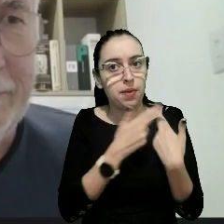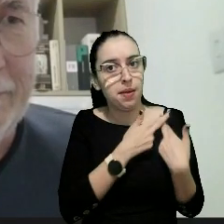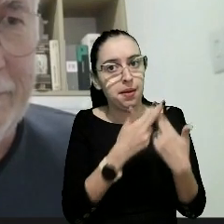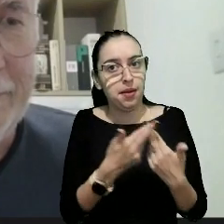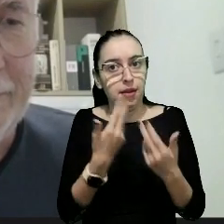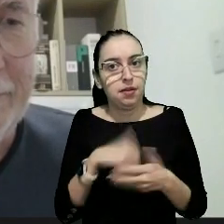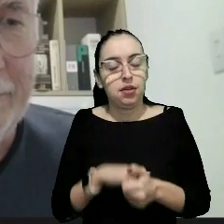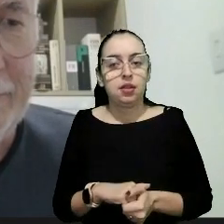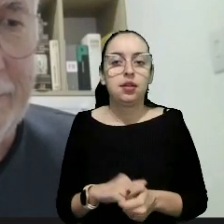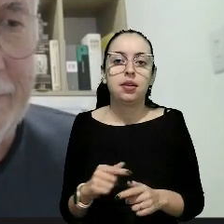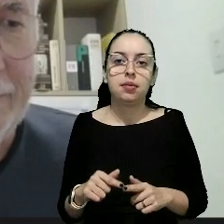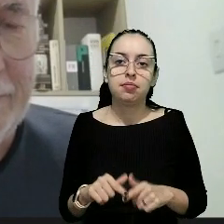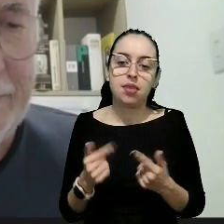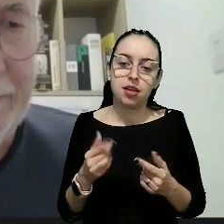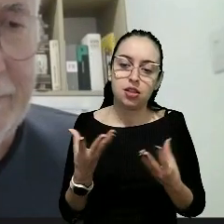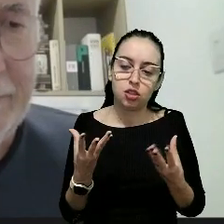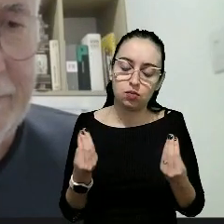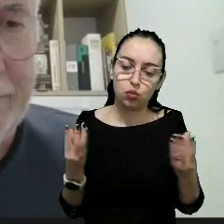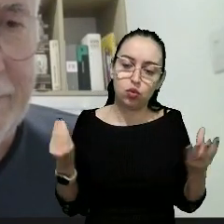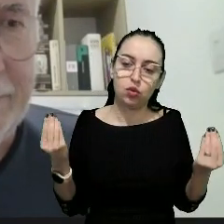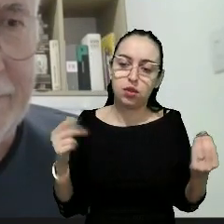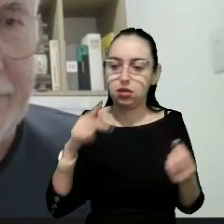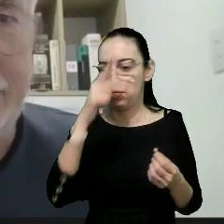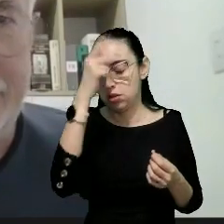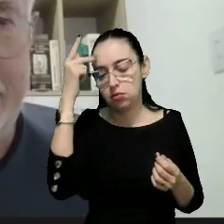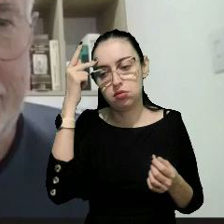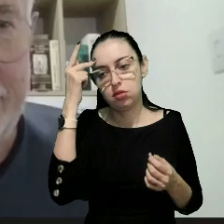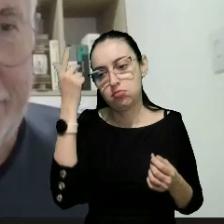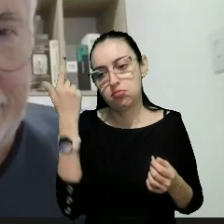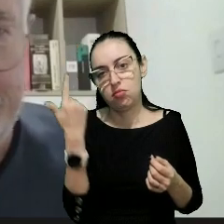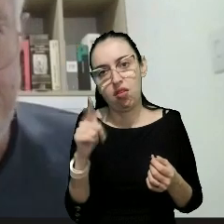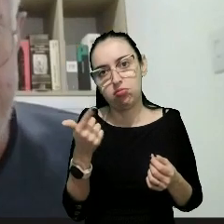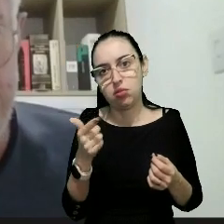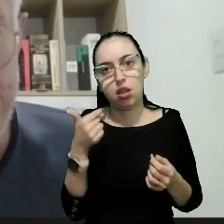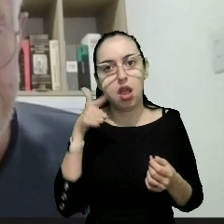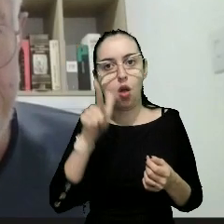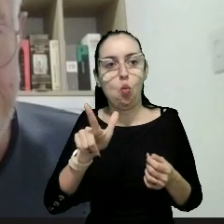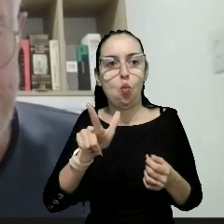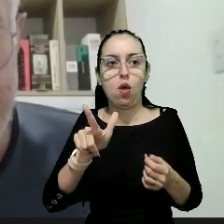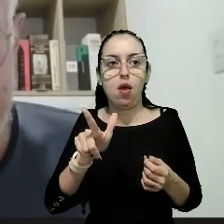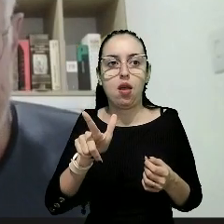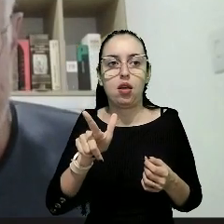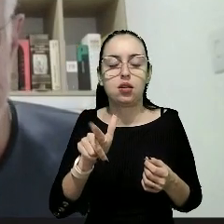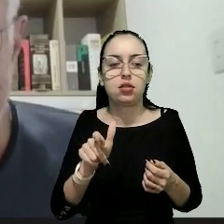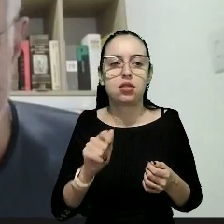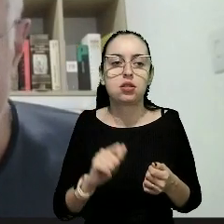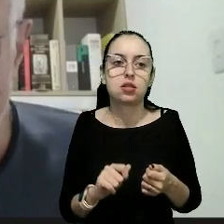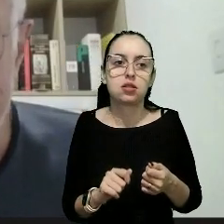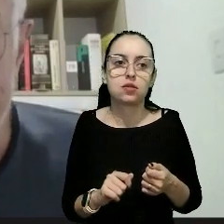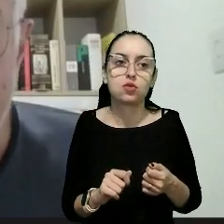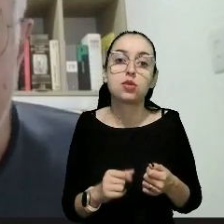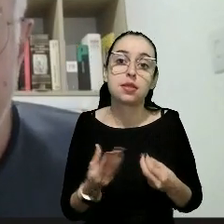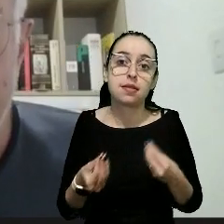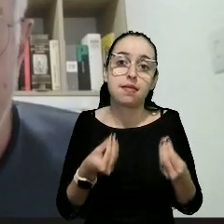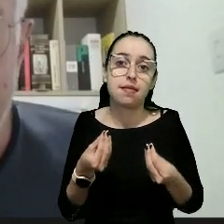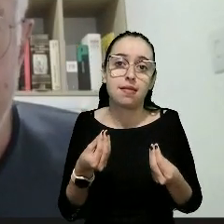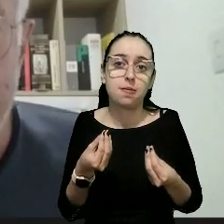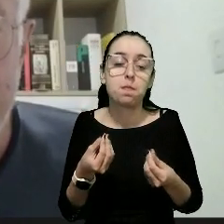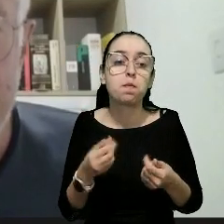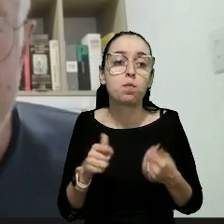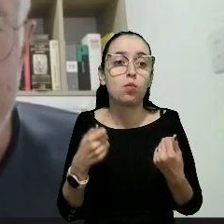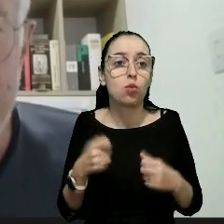né? Mas tem muita gente que não tem essa coragem e